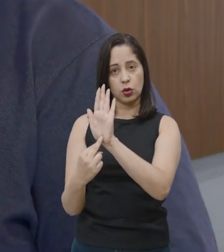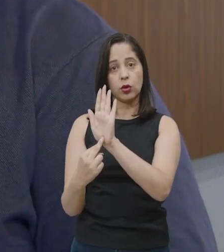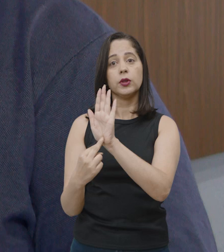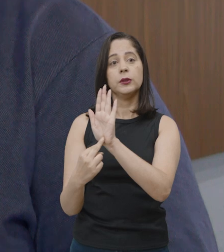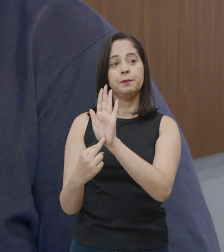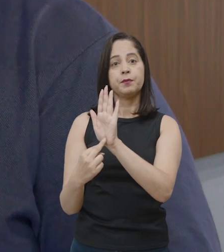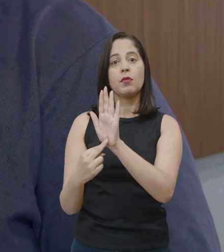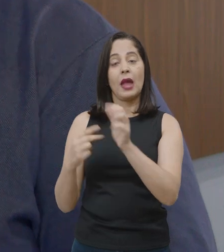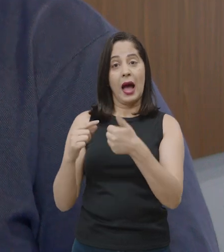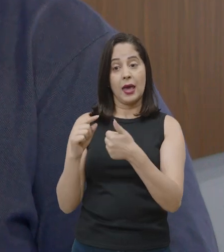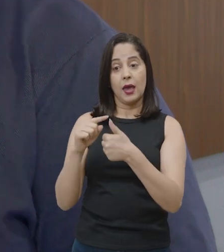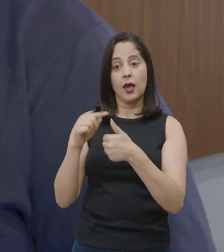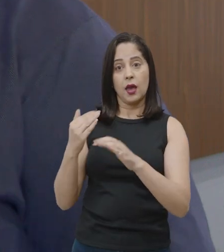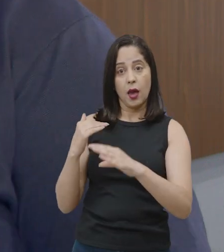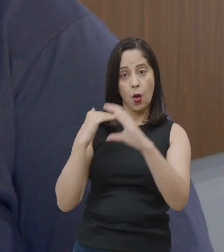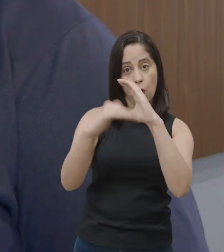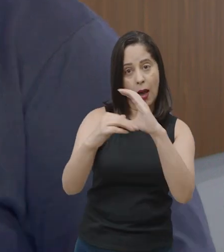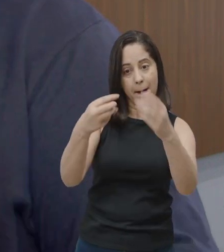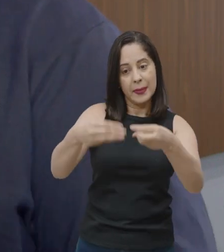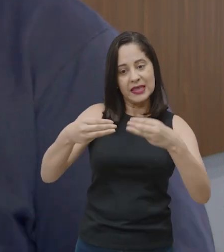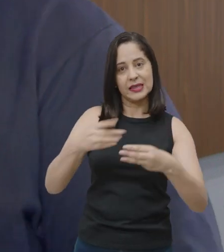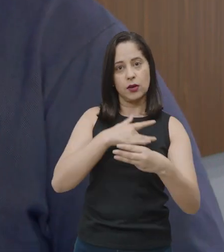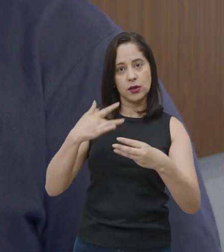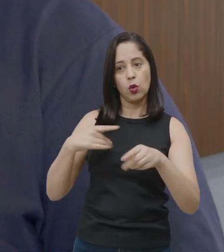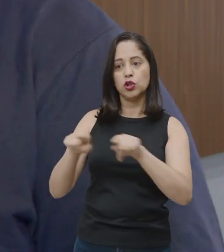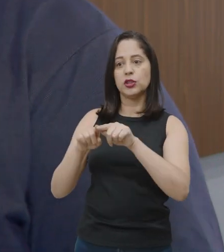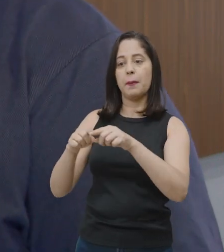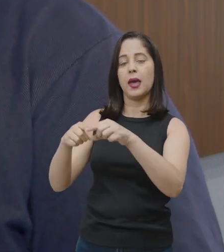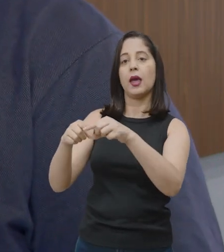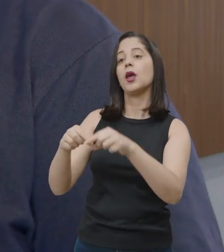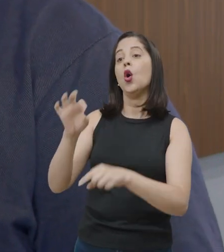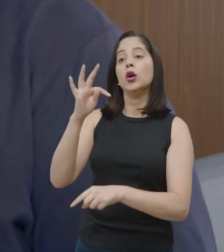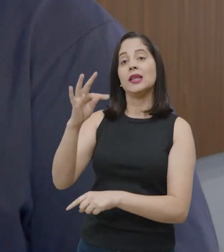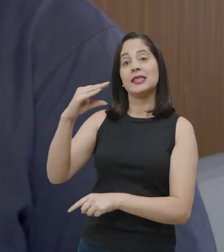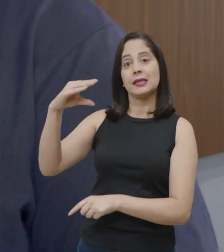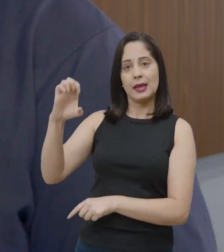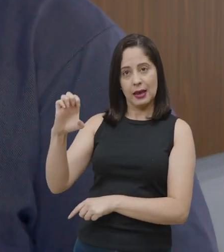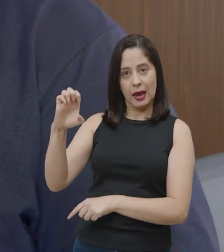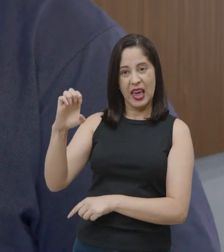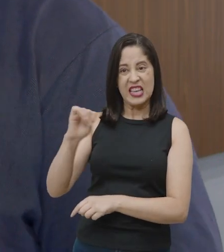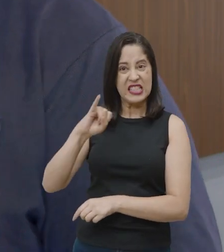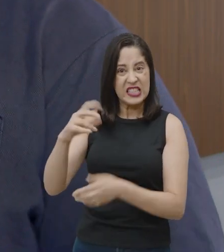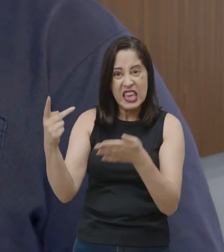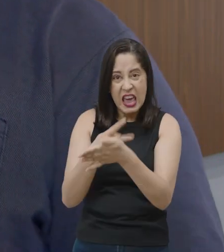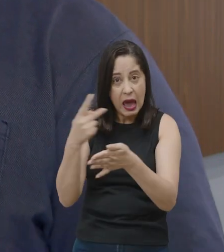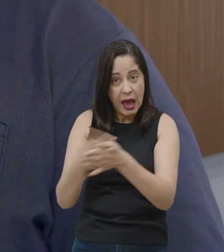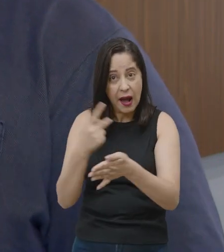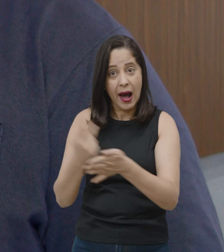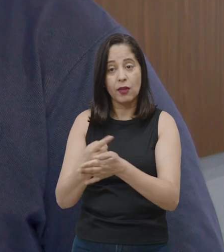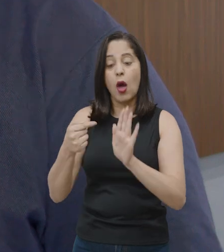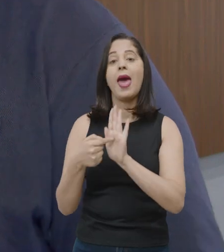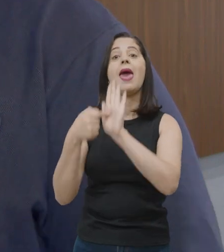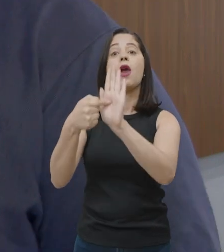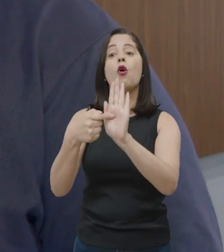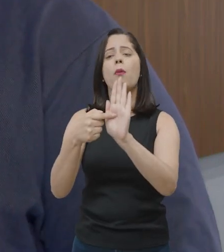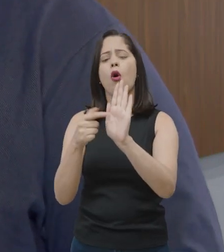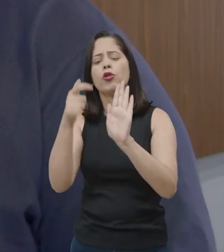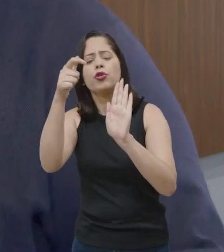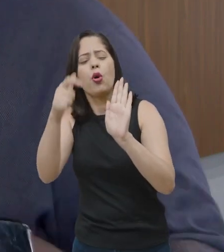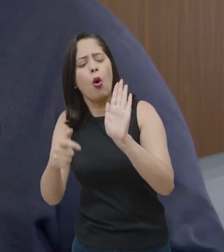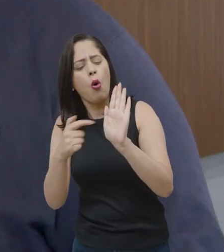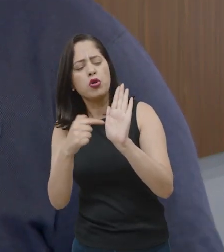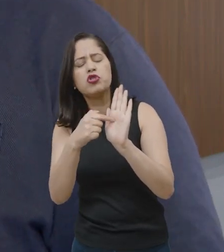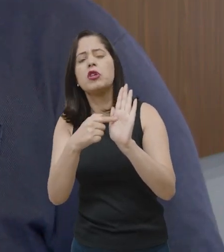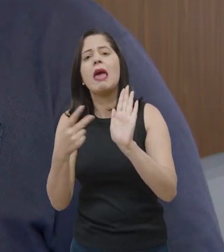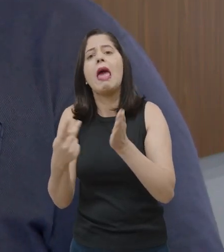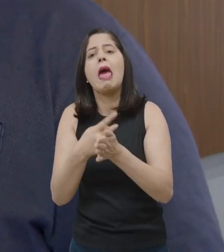como presidente e encaminho tanto para o Ministério da Saúde como para o Tribunal de Contas, dizendo que a saúde está ok. Não estando, eu aponto